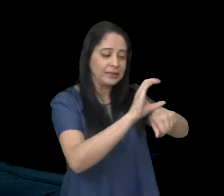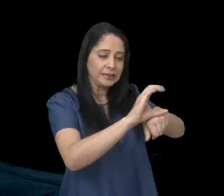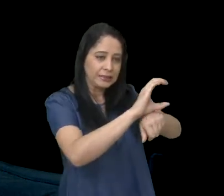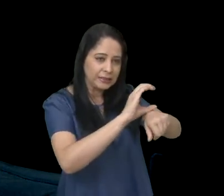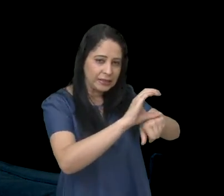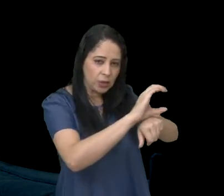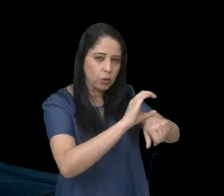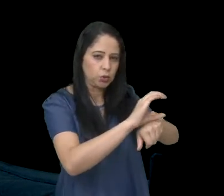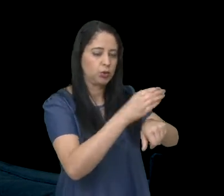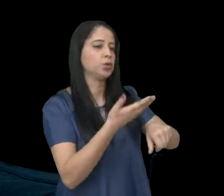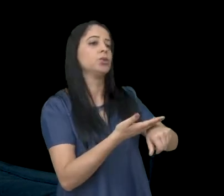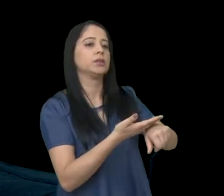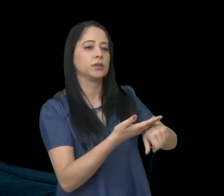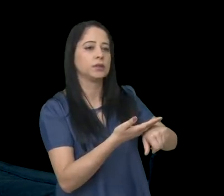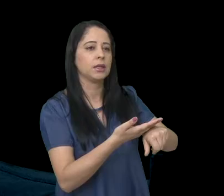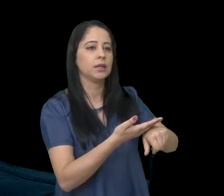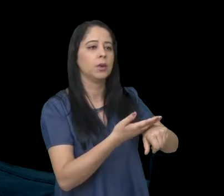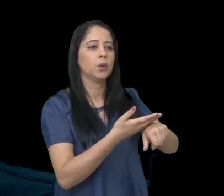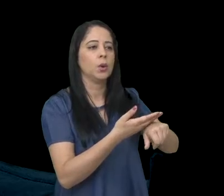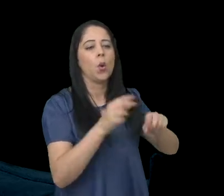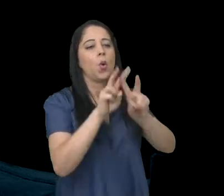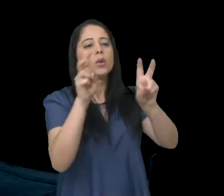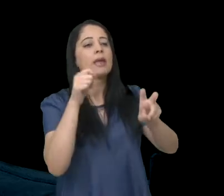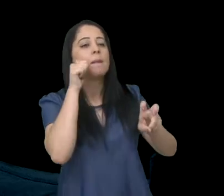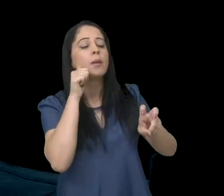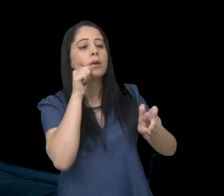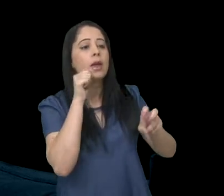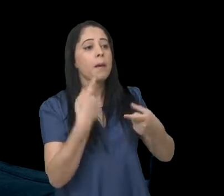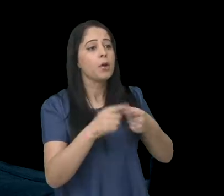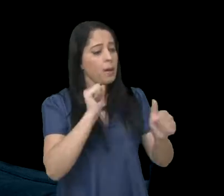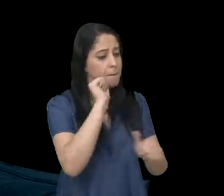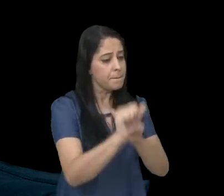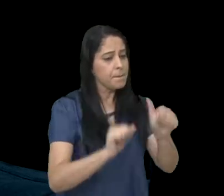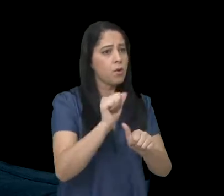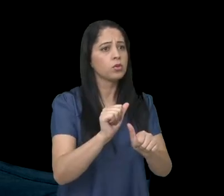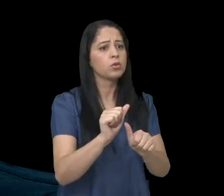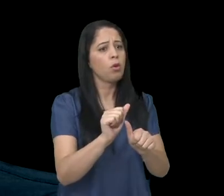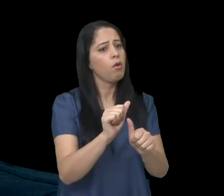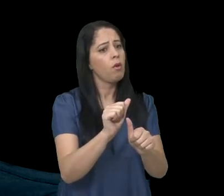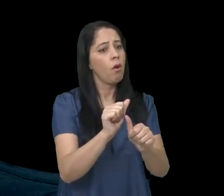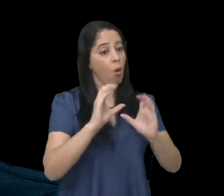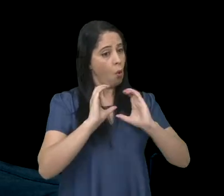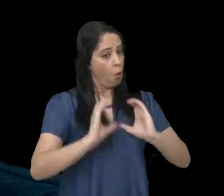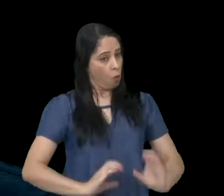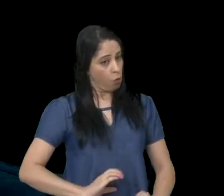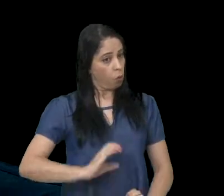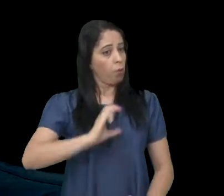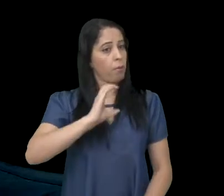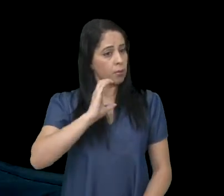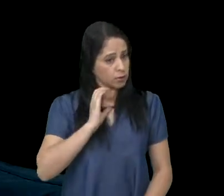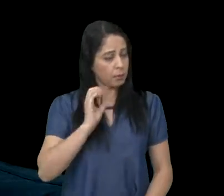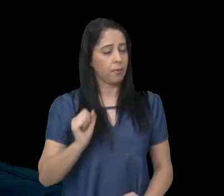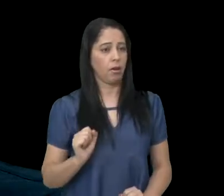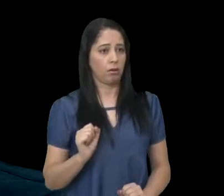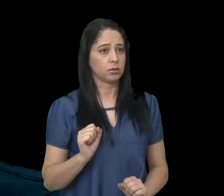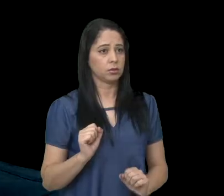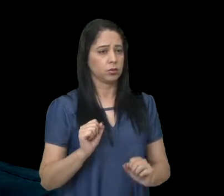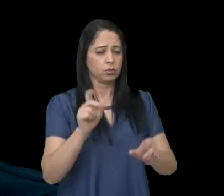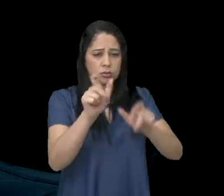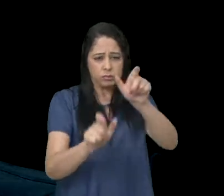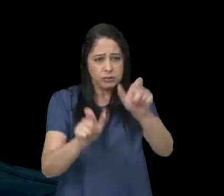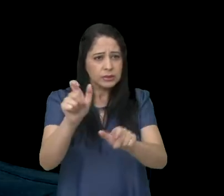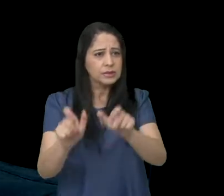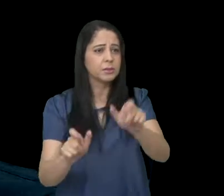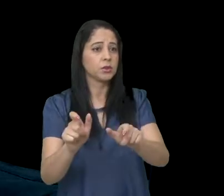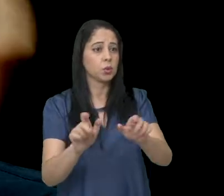Constituição, do ponto de vista das mulheres, porque é uma mudança real, comportamental, da concepção